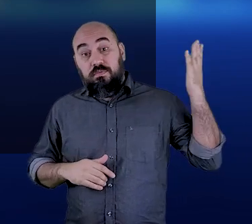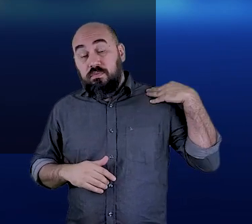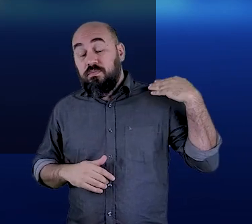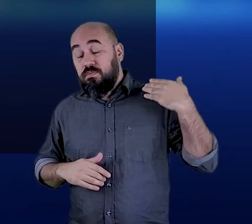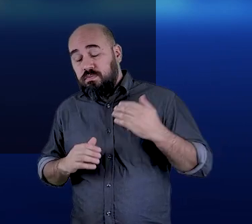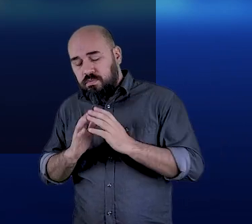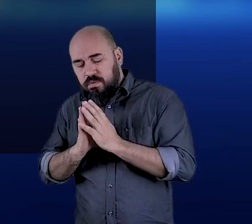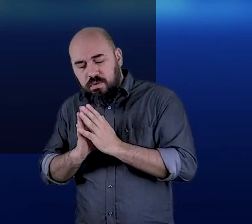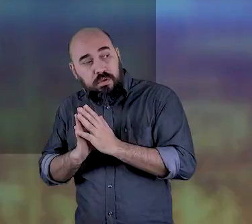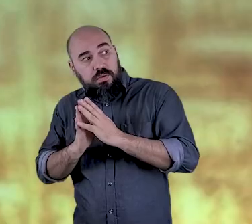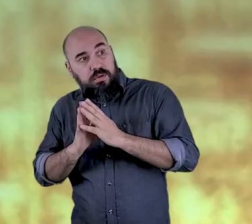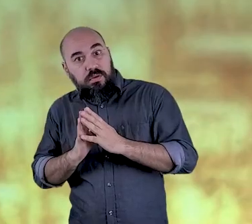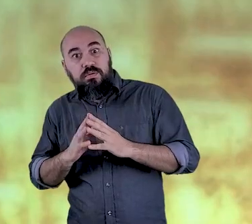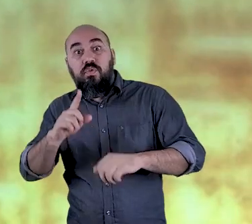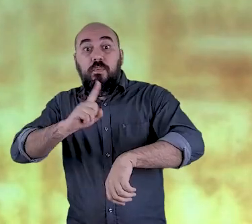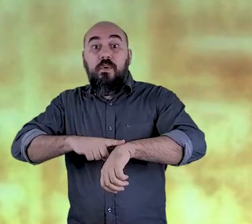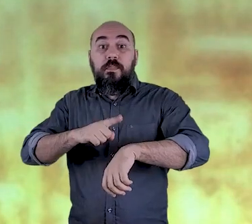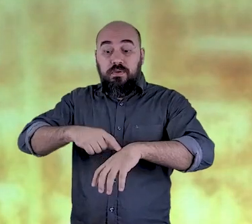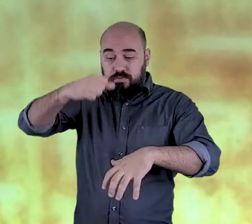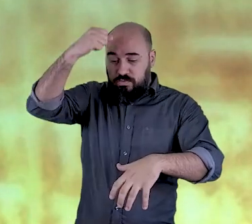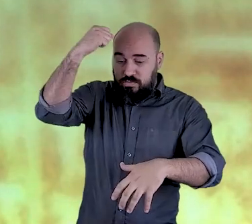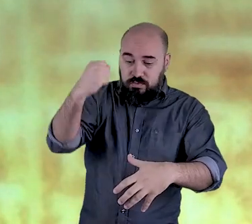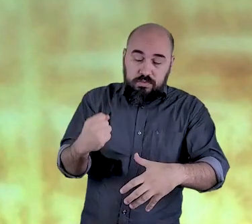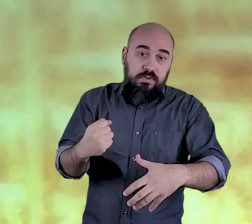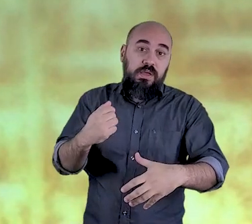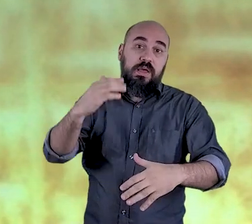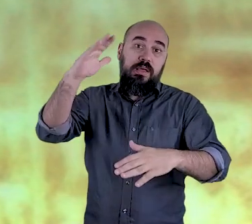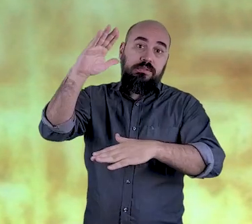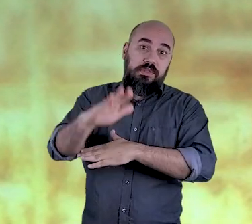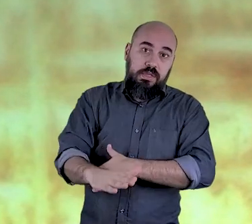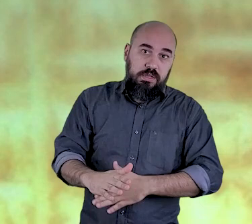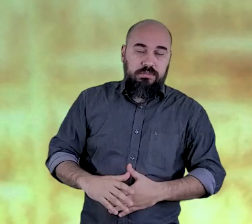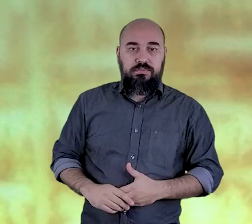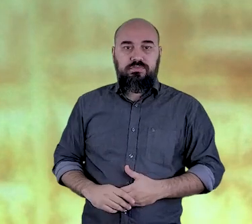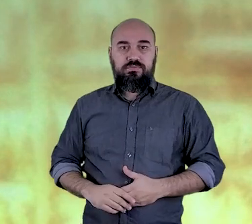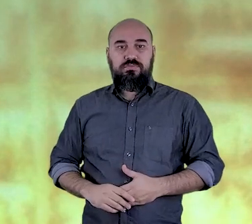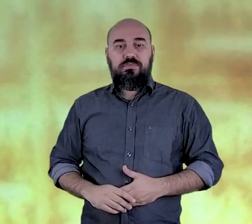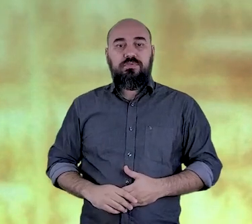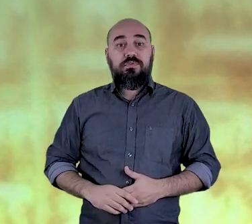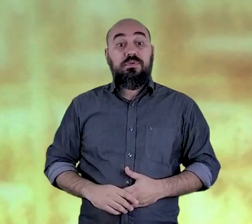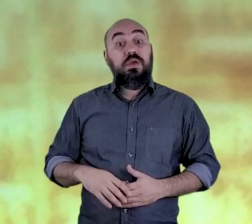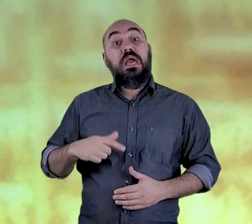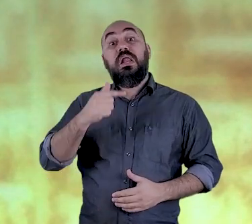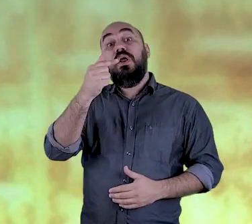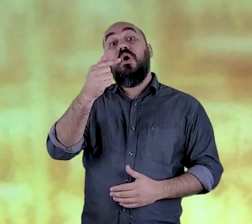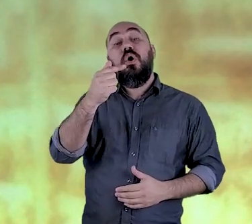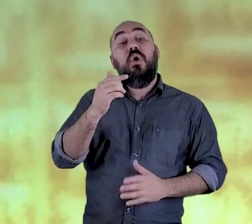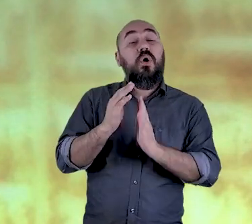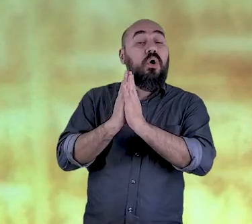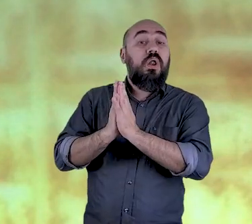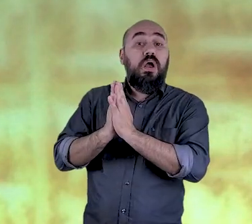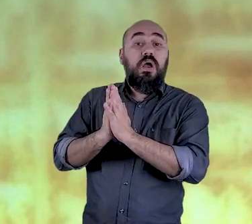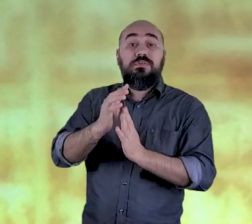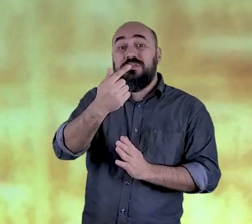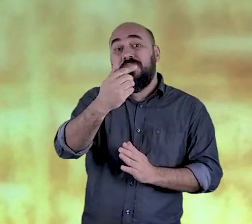da tarde Daniel estava orando para que os 70 anos terminasse e eles